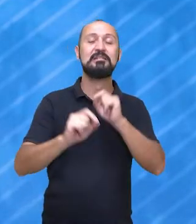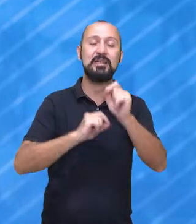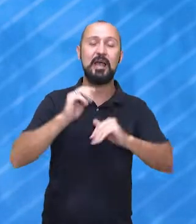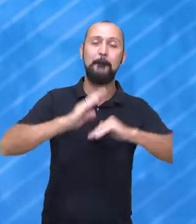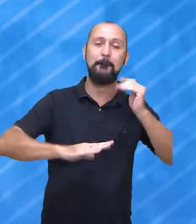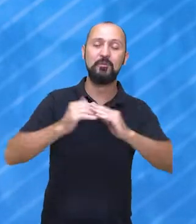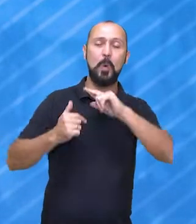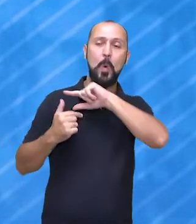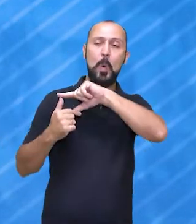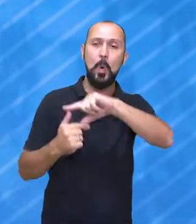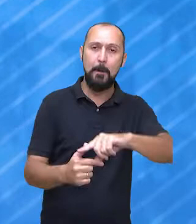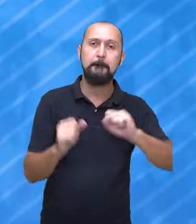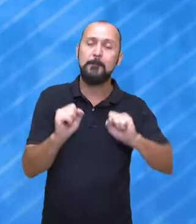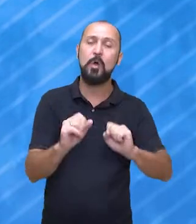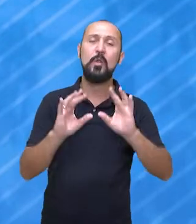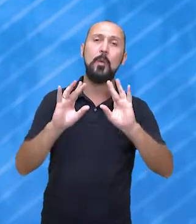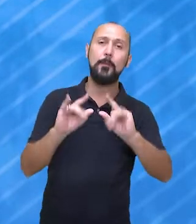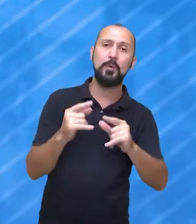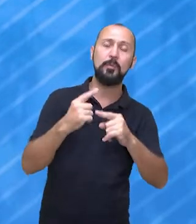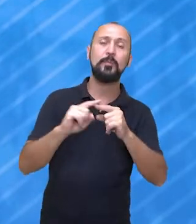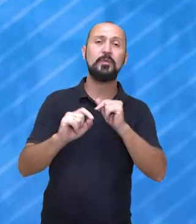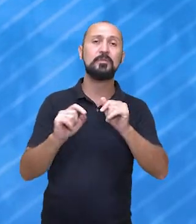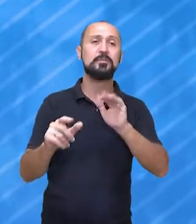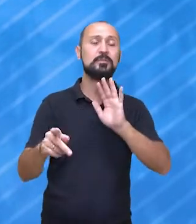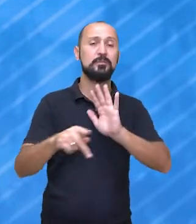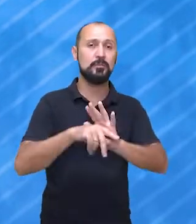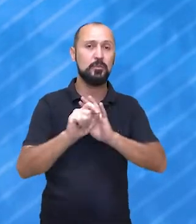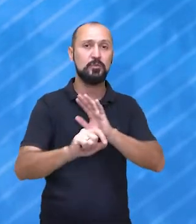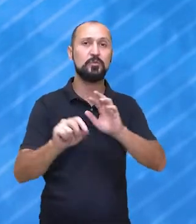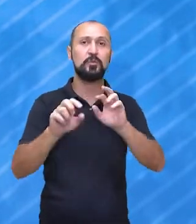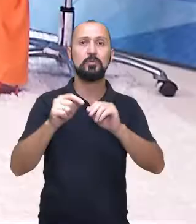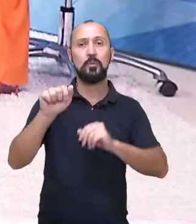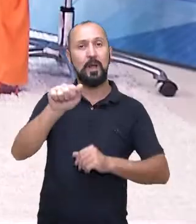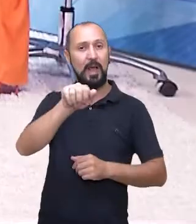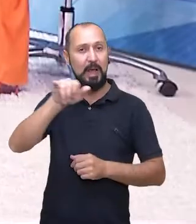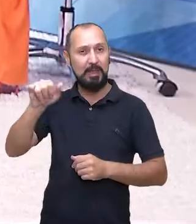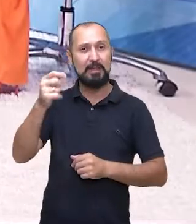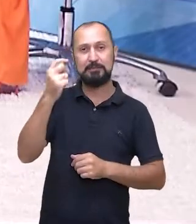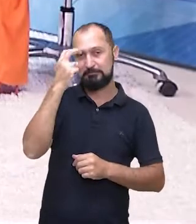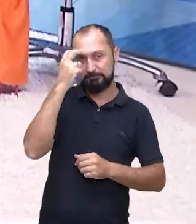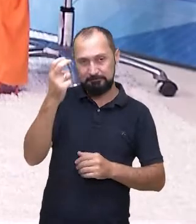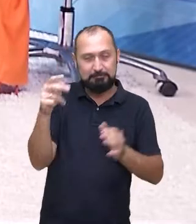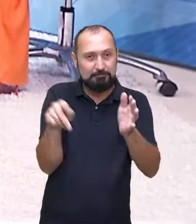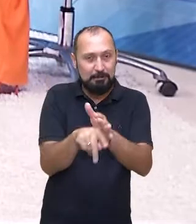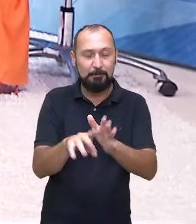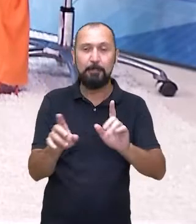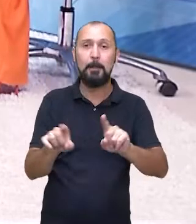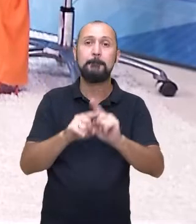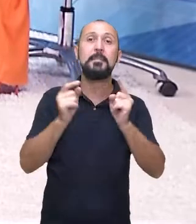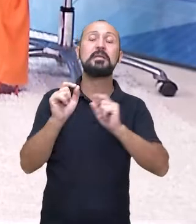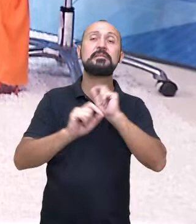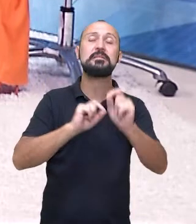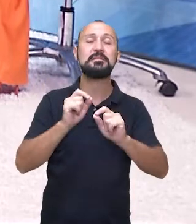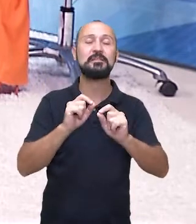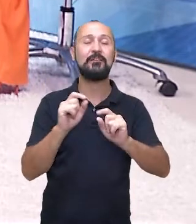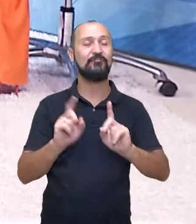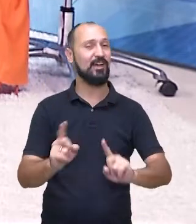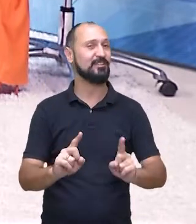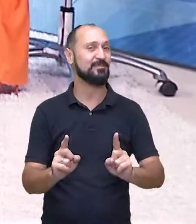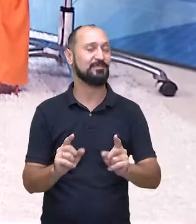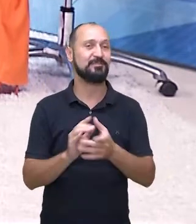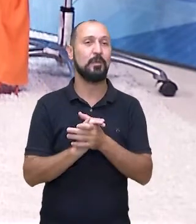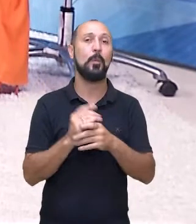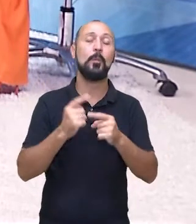época em que muitas profissões aí podem acabar né em razão dessa automatização da Inteligência Artificial mas a docência